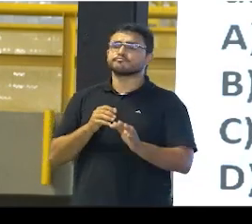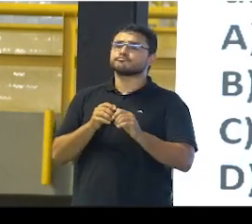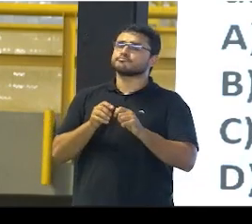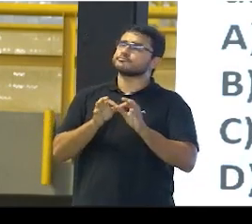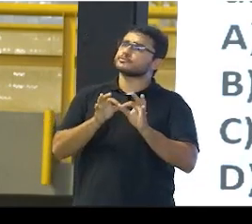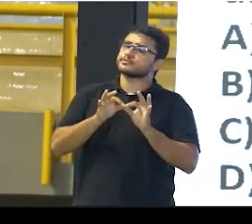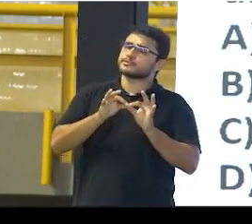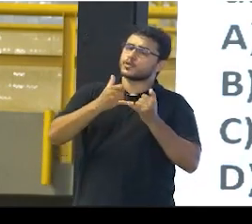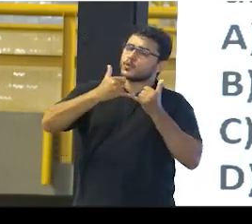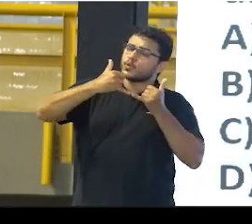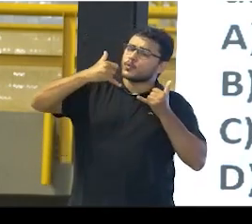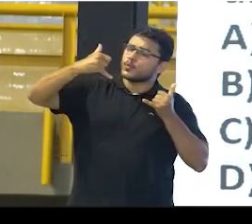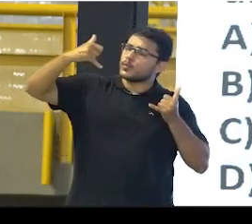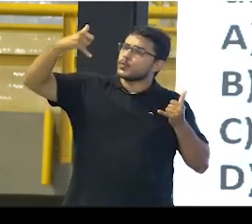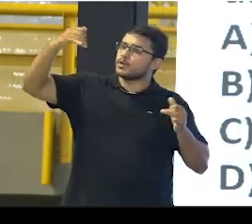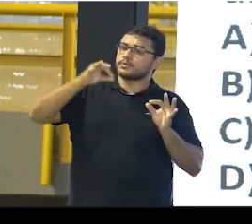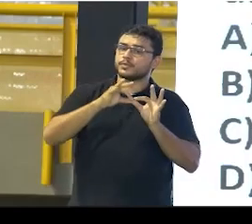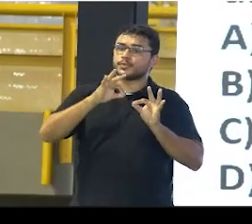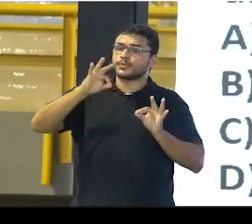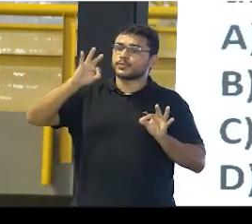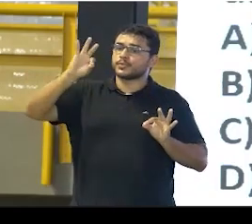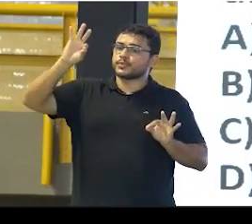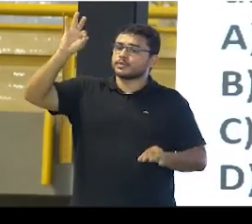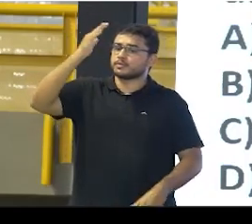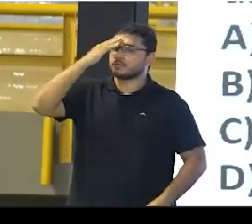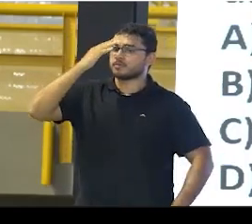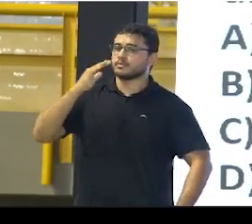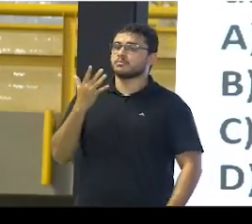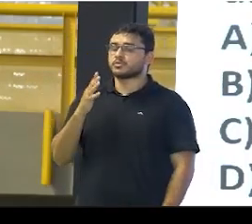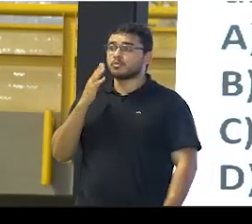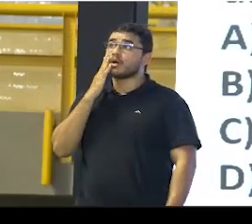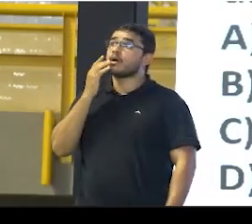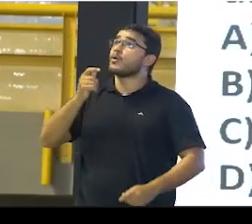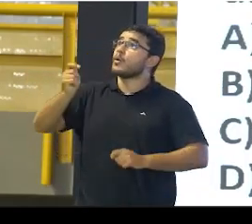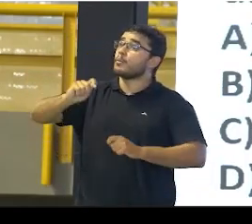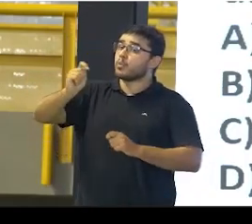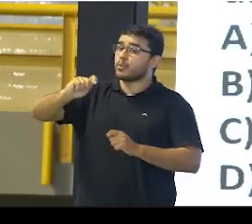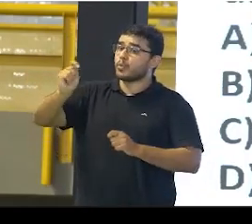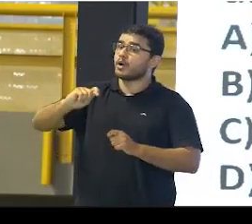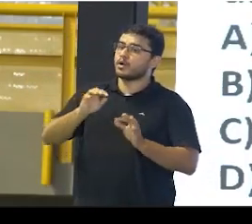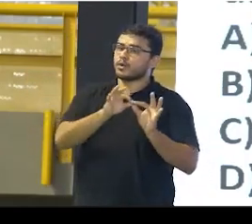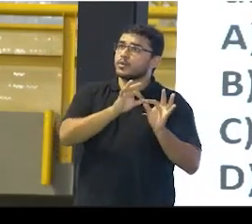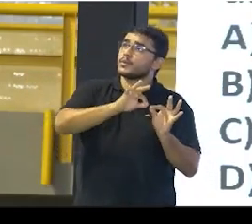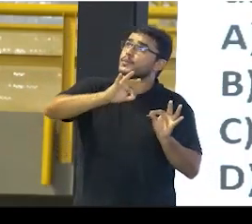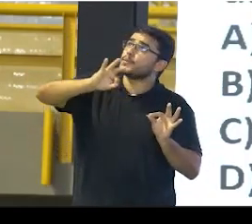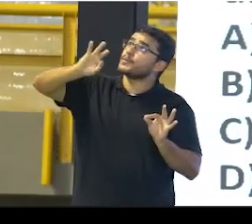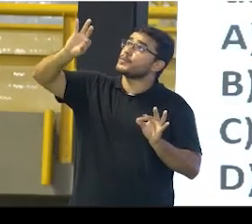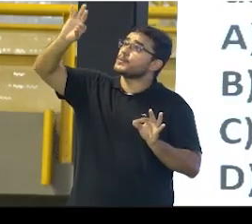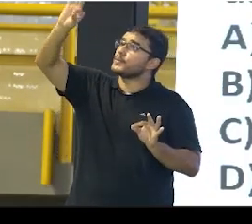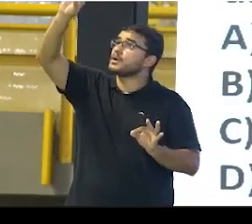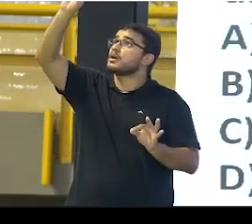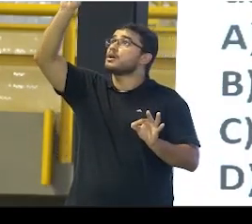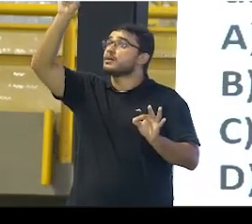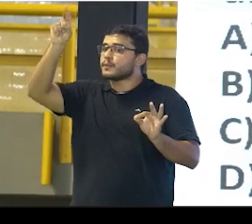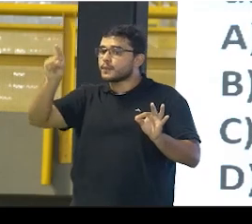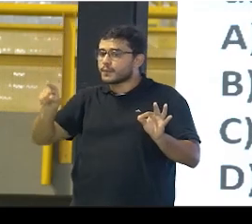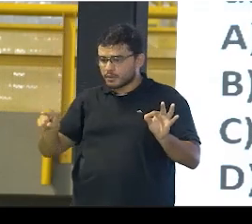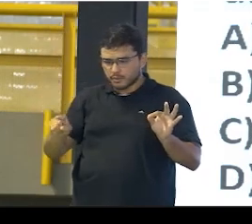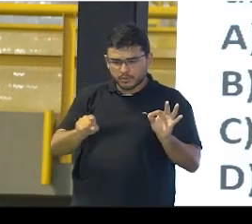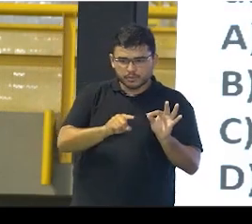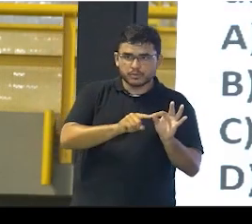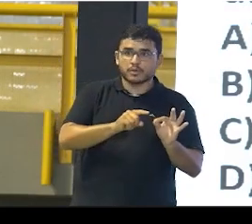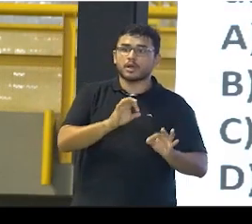triângulo retângulo. Quando você tem um triângulo retângulo, além de eu conhecer aquela história do 3,